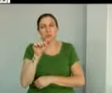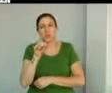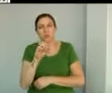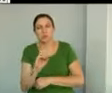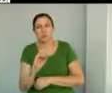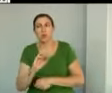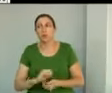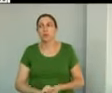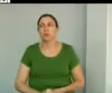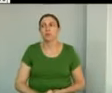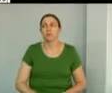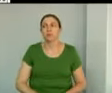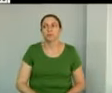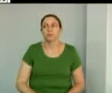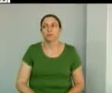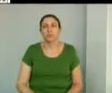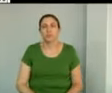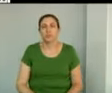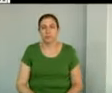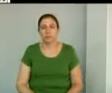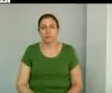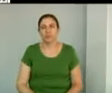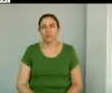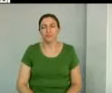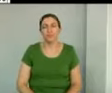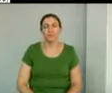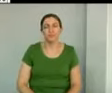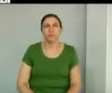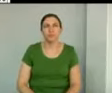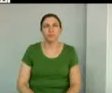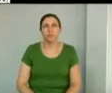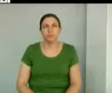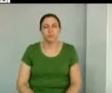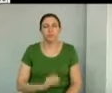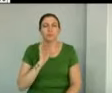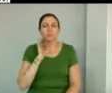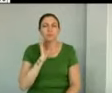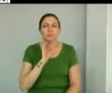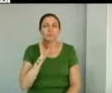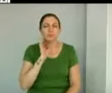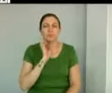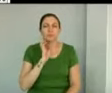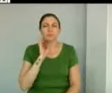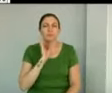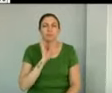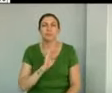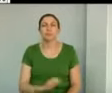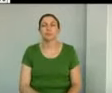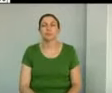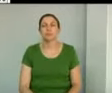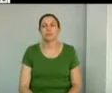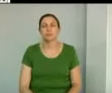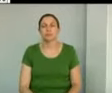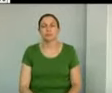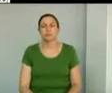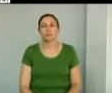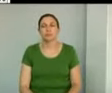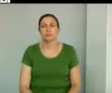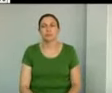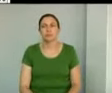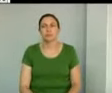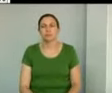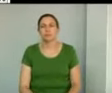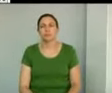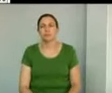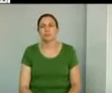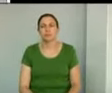Tá? Então, essa é a previsão para 2025, aliás. Tá? Então, previsão para de compra, então, de